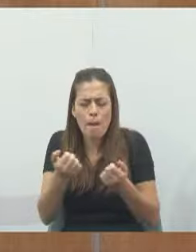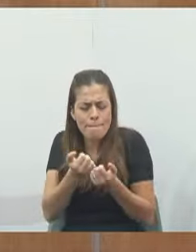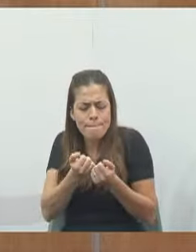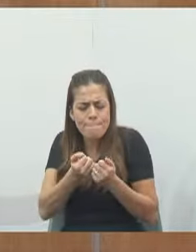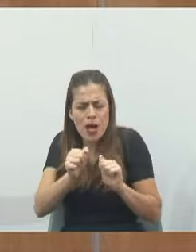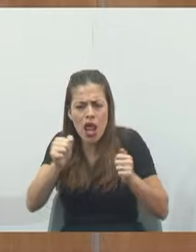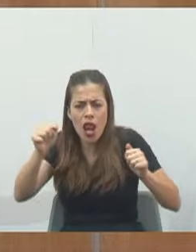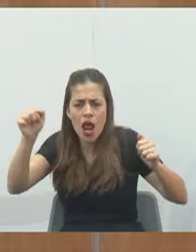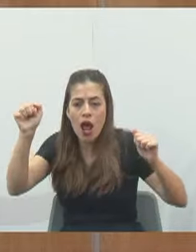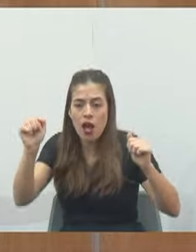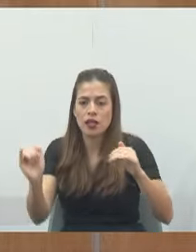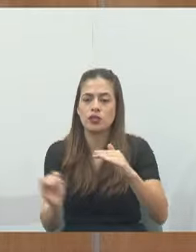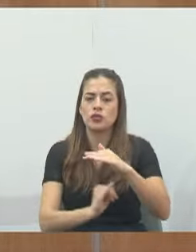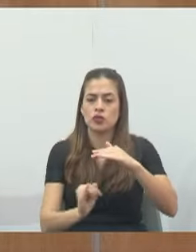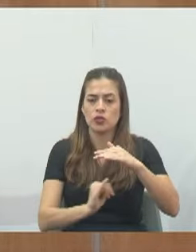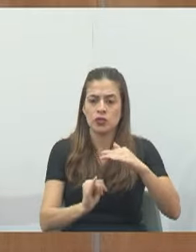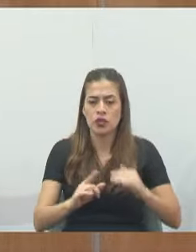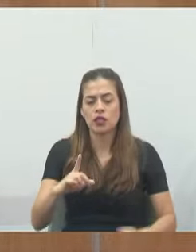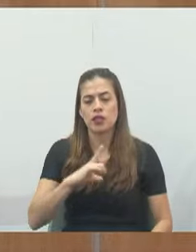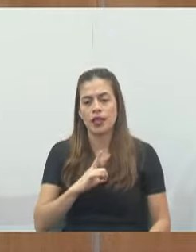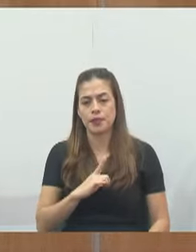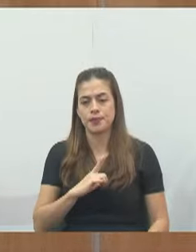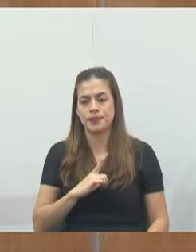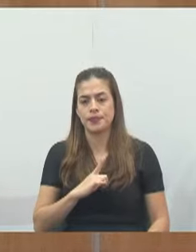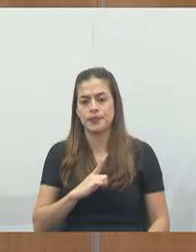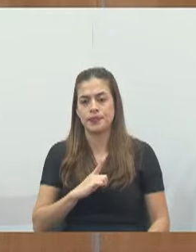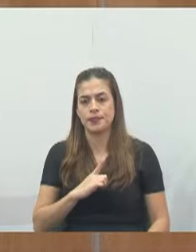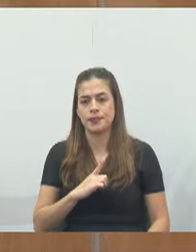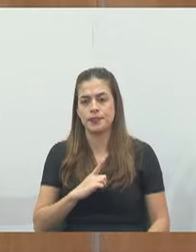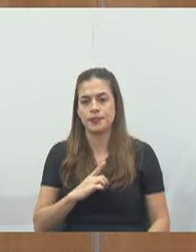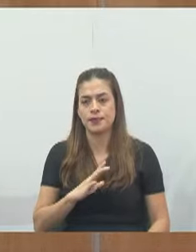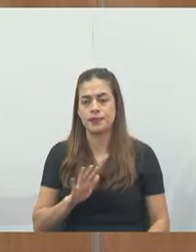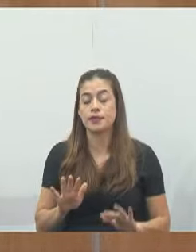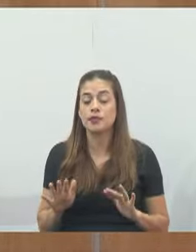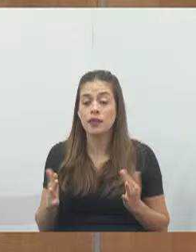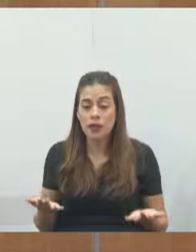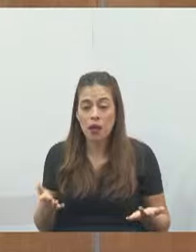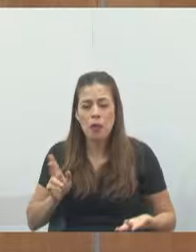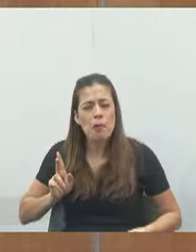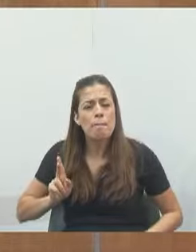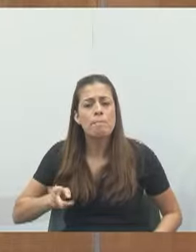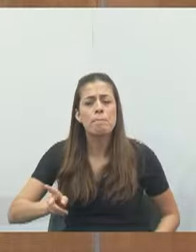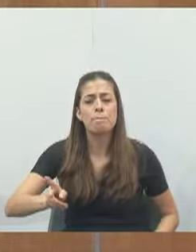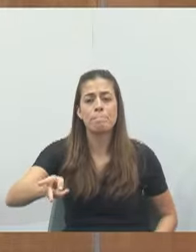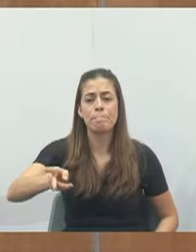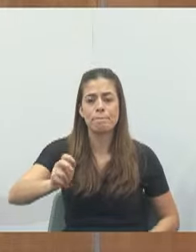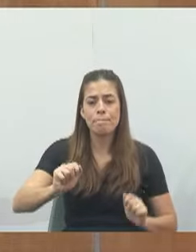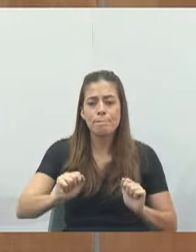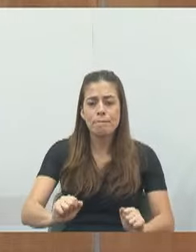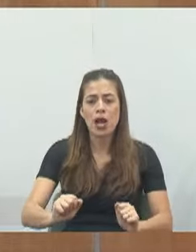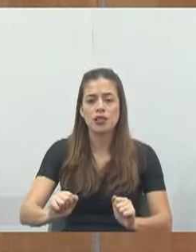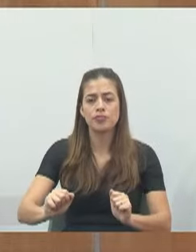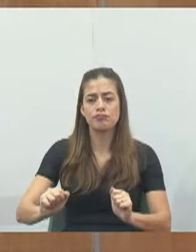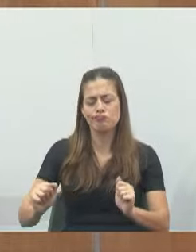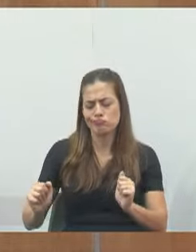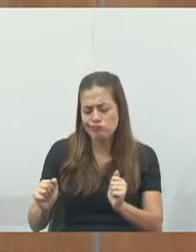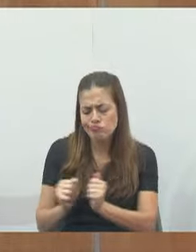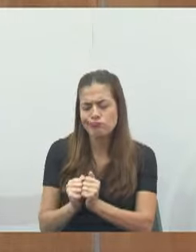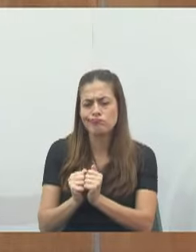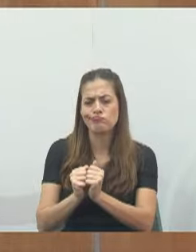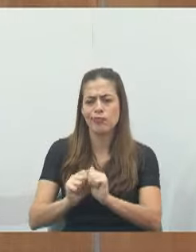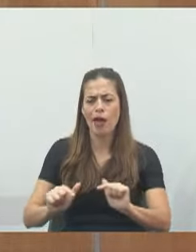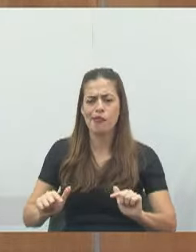a maior instituição que nós temos. Então, sempre estejamos do lado